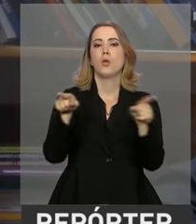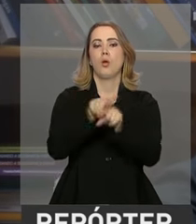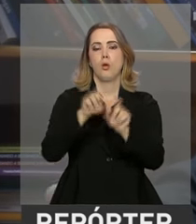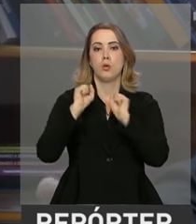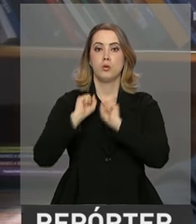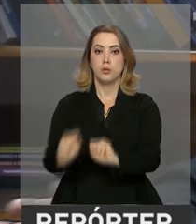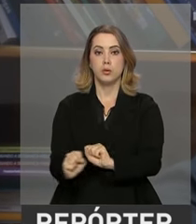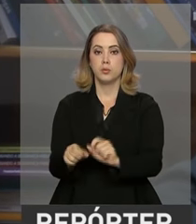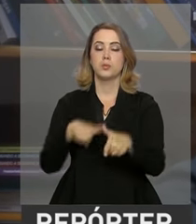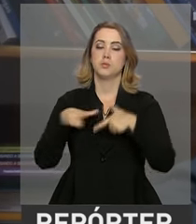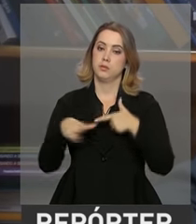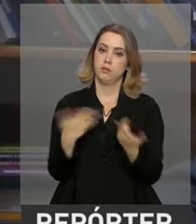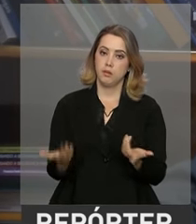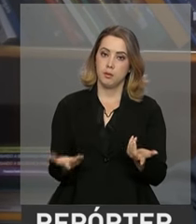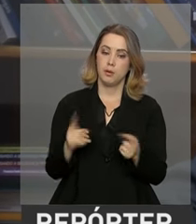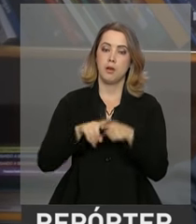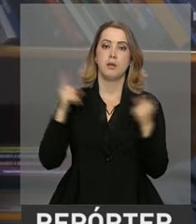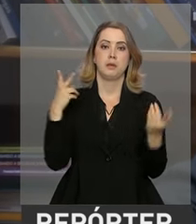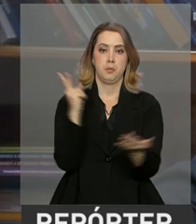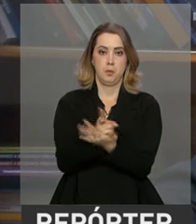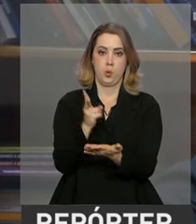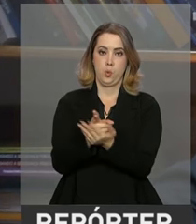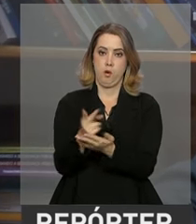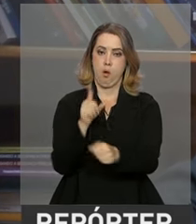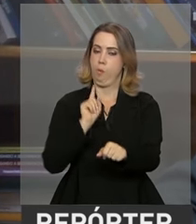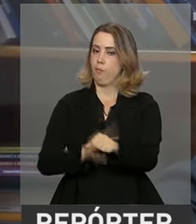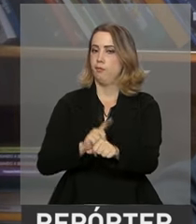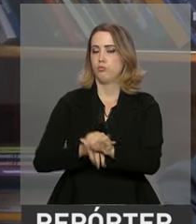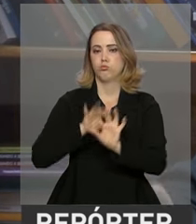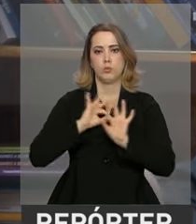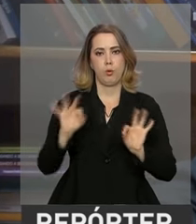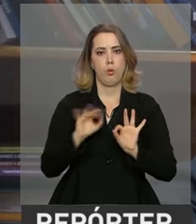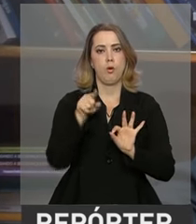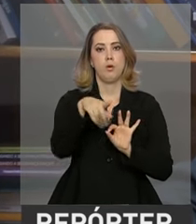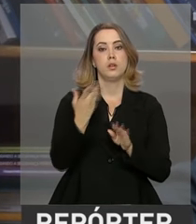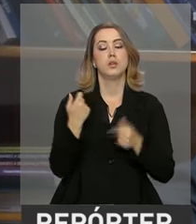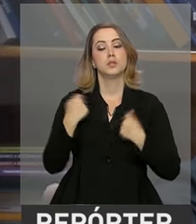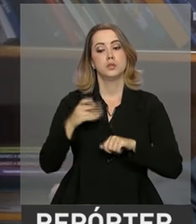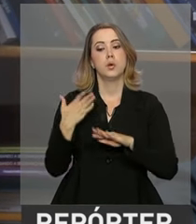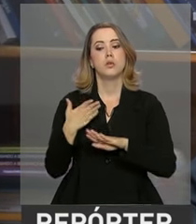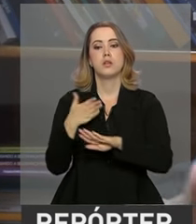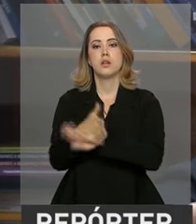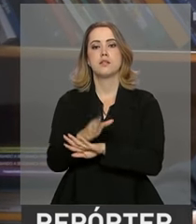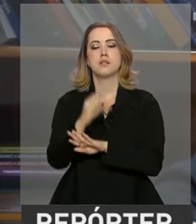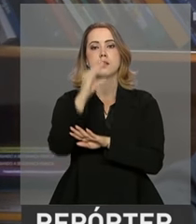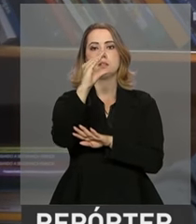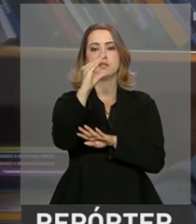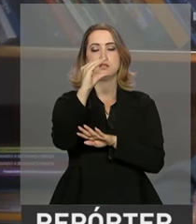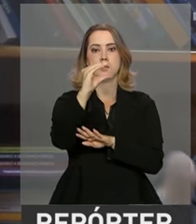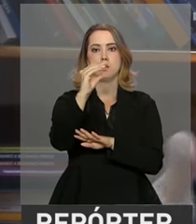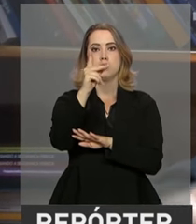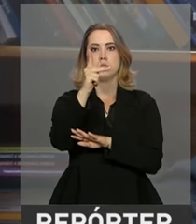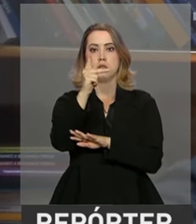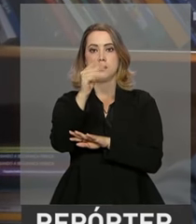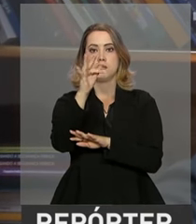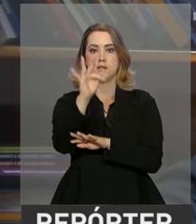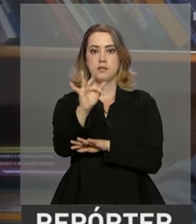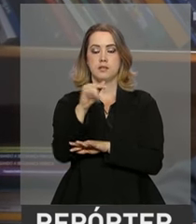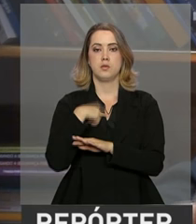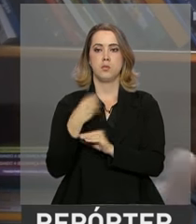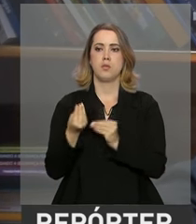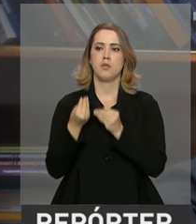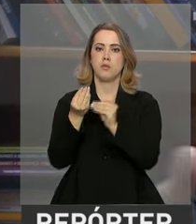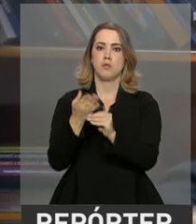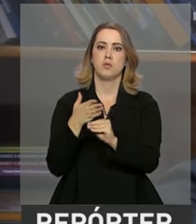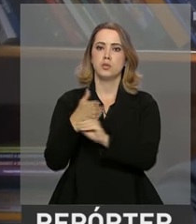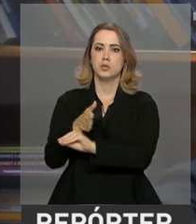remunerado por tal. Ao mesmo tempo também a questão de ter acesso ao CPF provisório que dá acesso